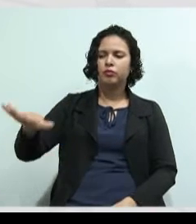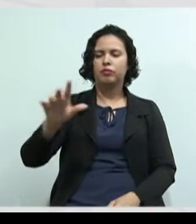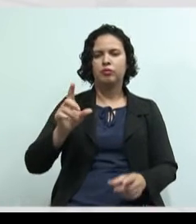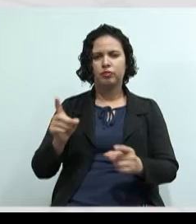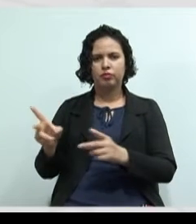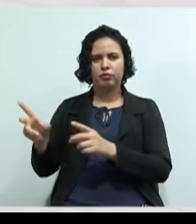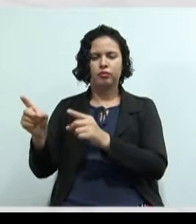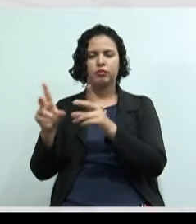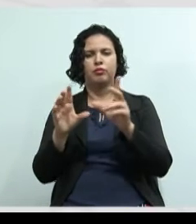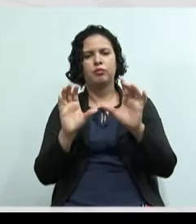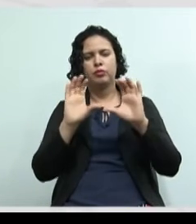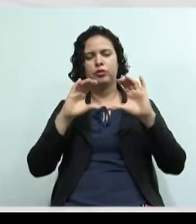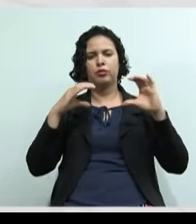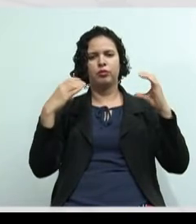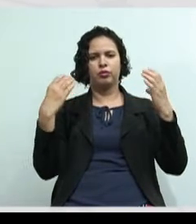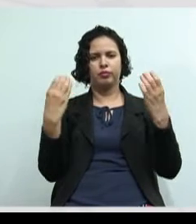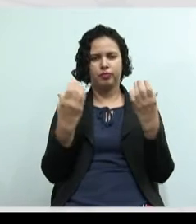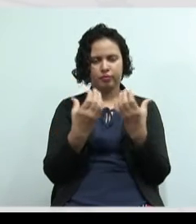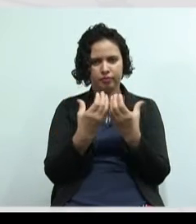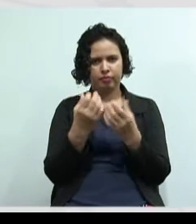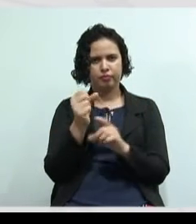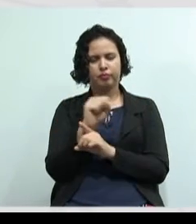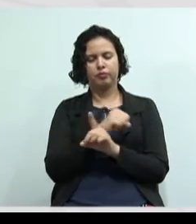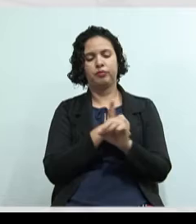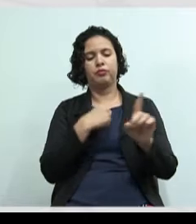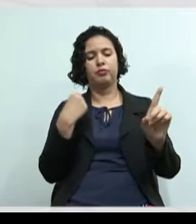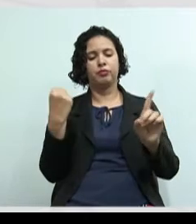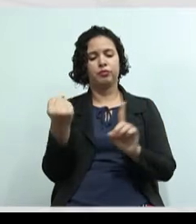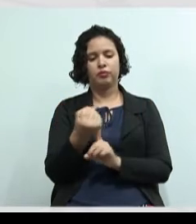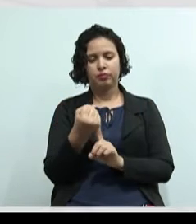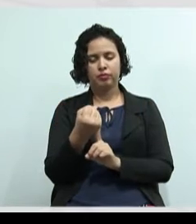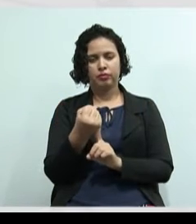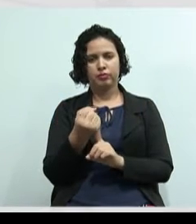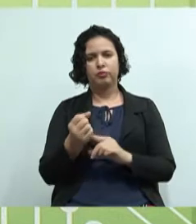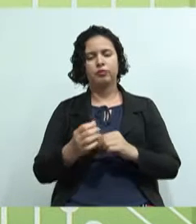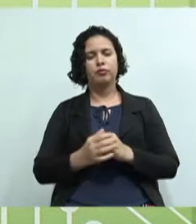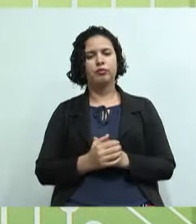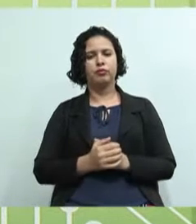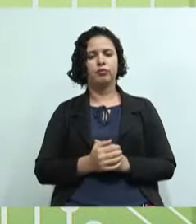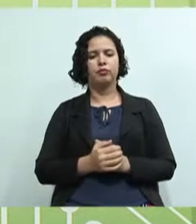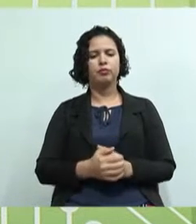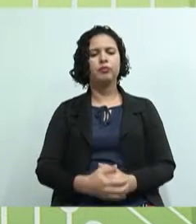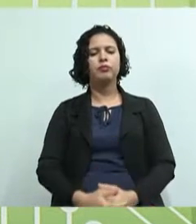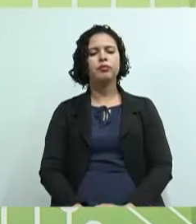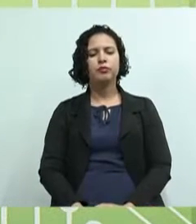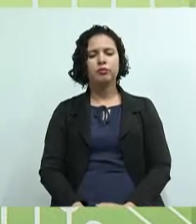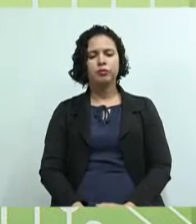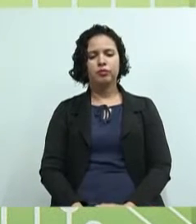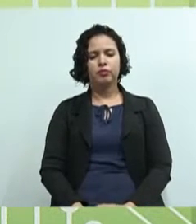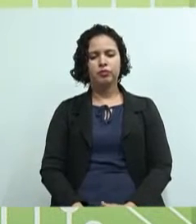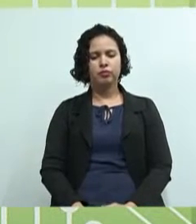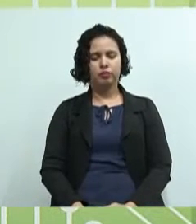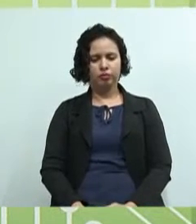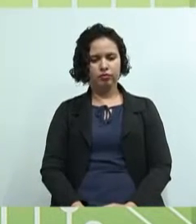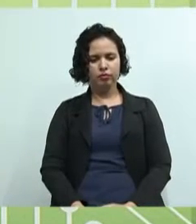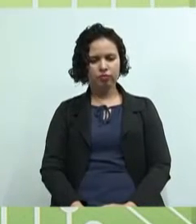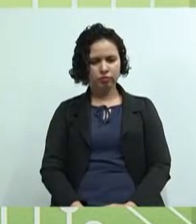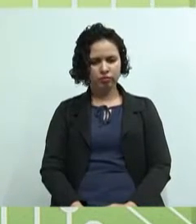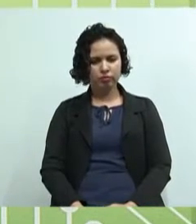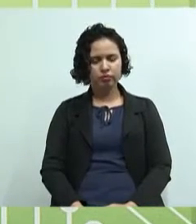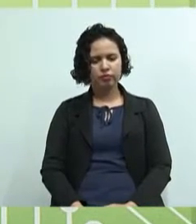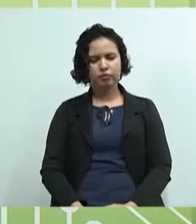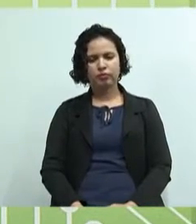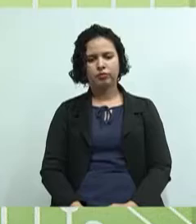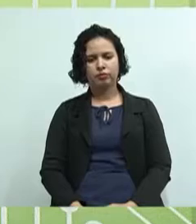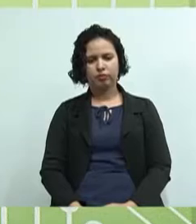com a comunidade e a sociedade. Entendeu? Então, volta aqui. Você entendeu? Deixou claro o que é a identidade